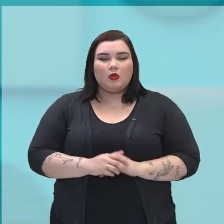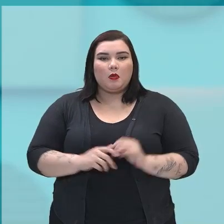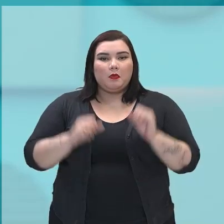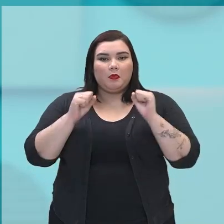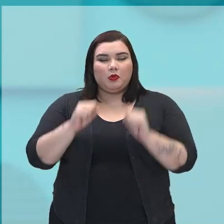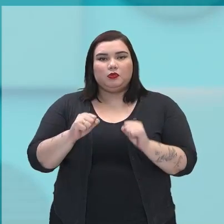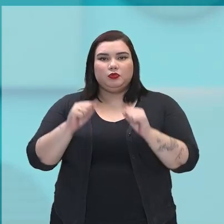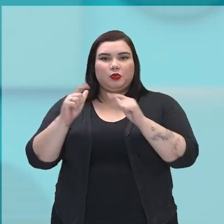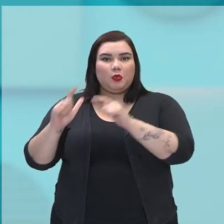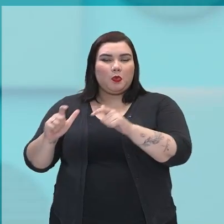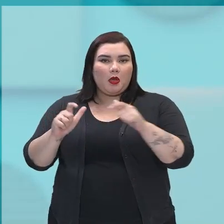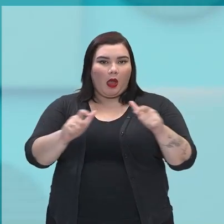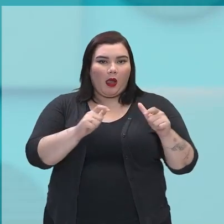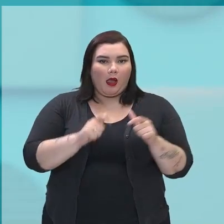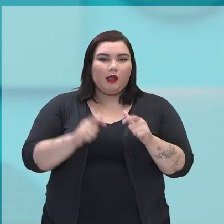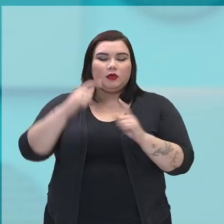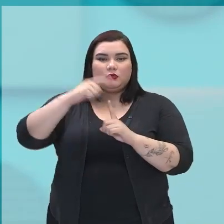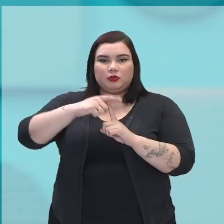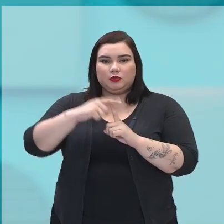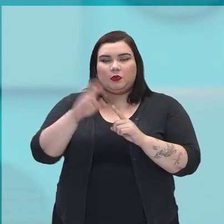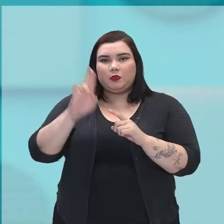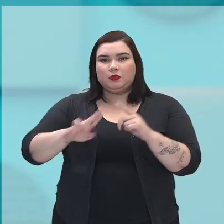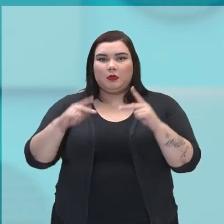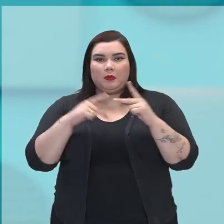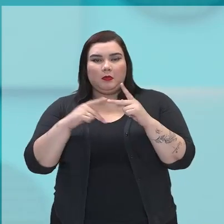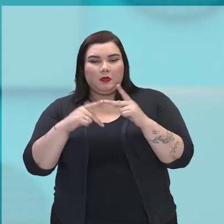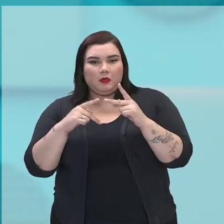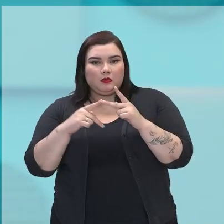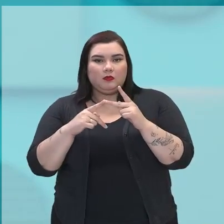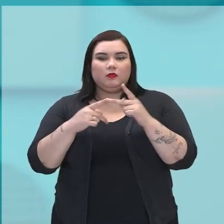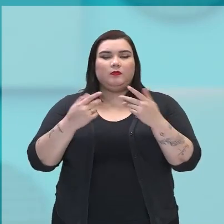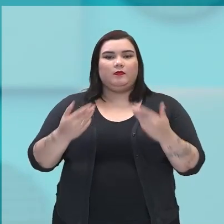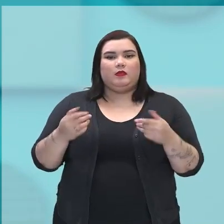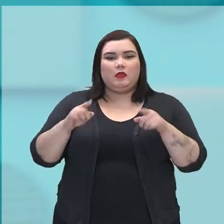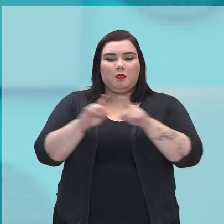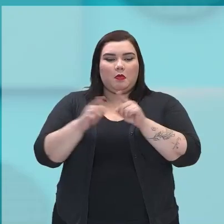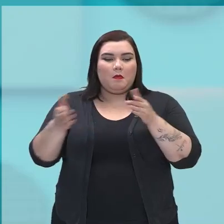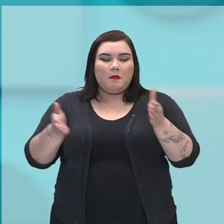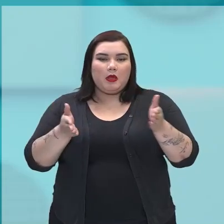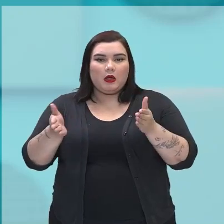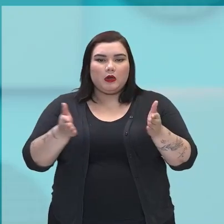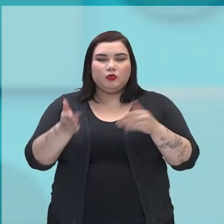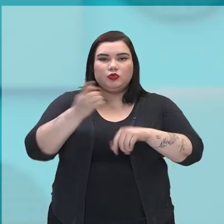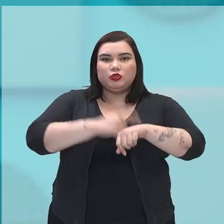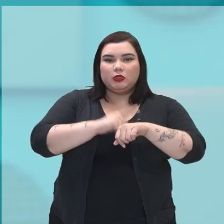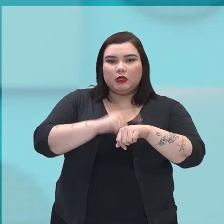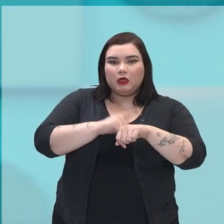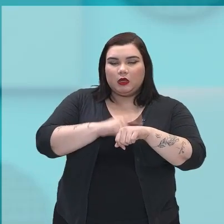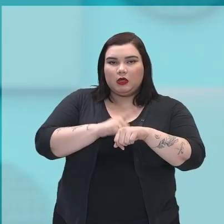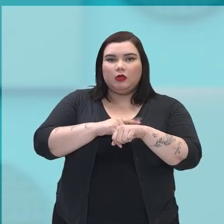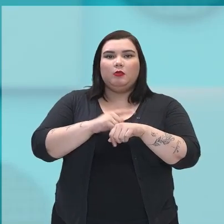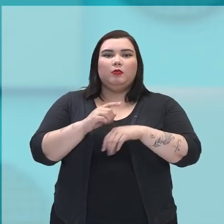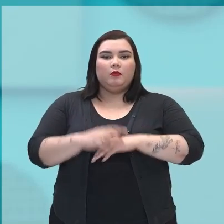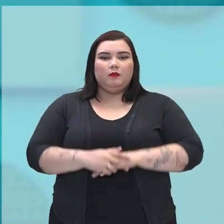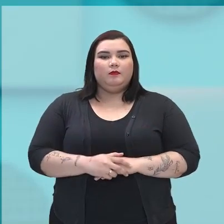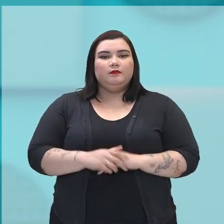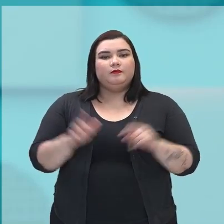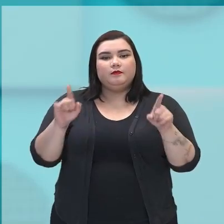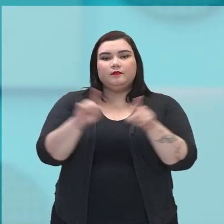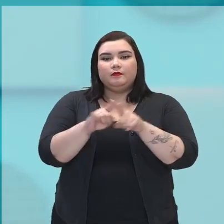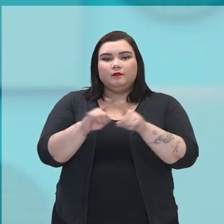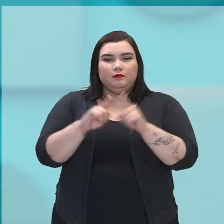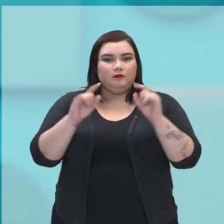lugar, que às vezes a gente usa a preposição, né? O marcador de tempo ali, today, tomorrow, e também